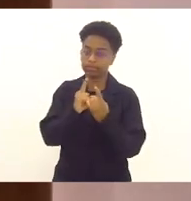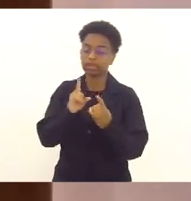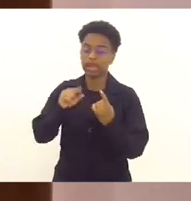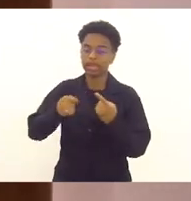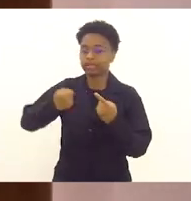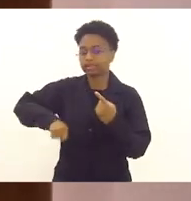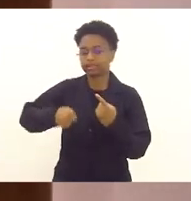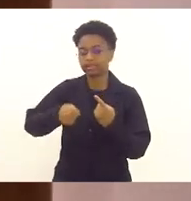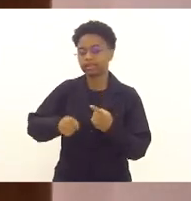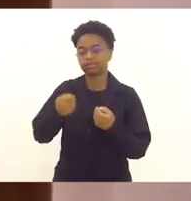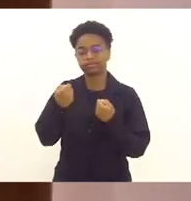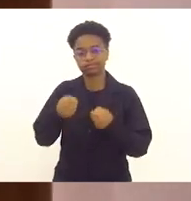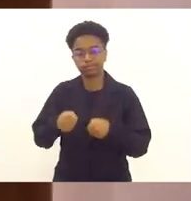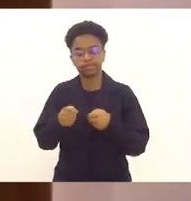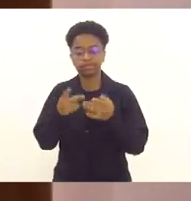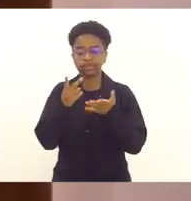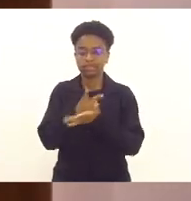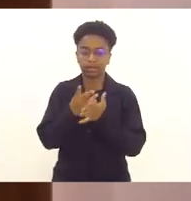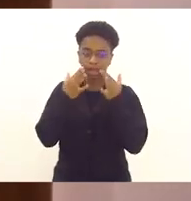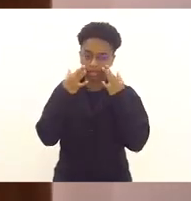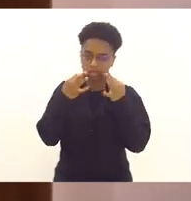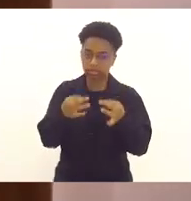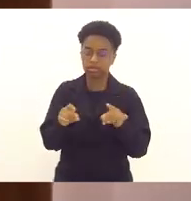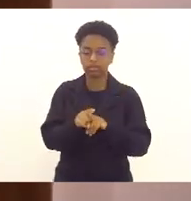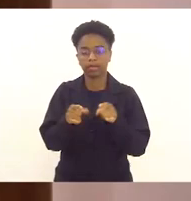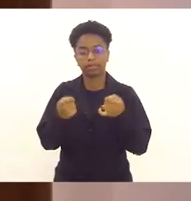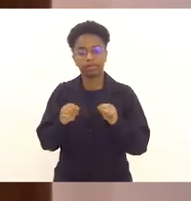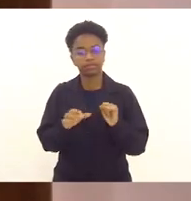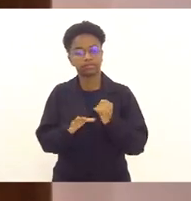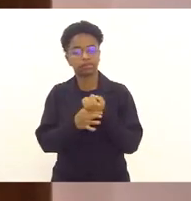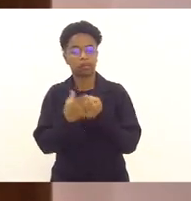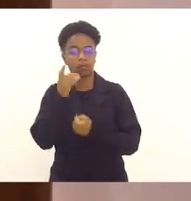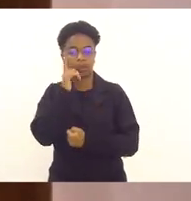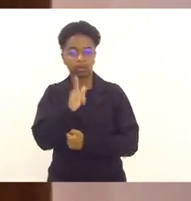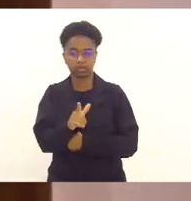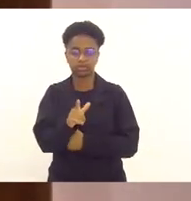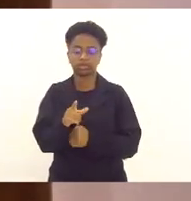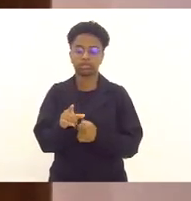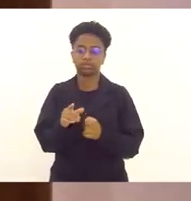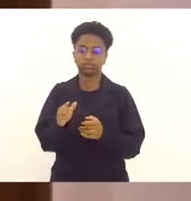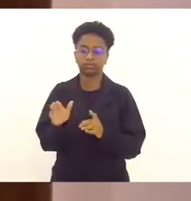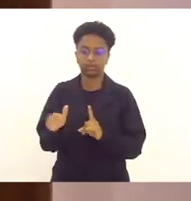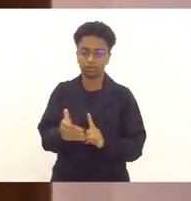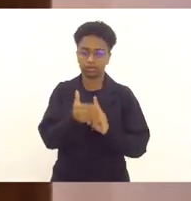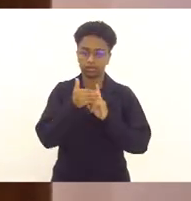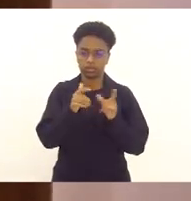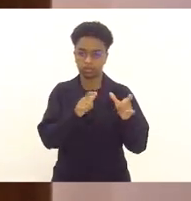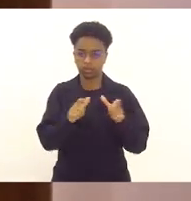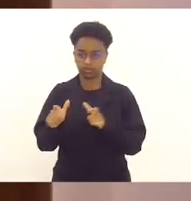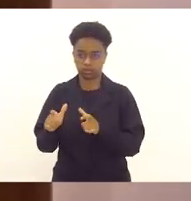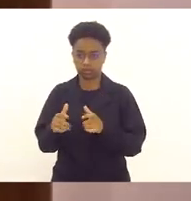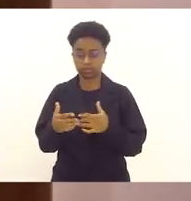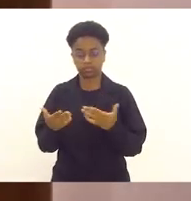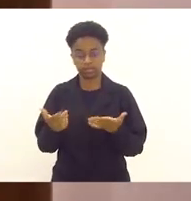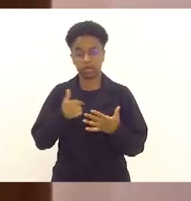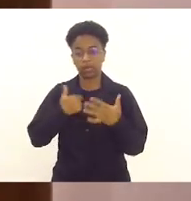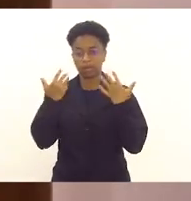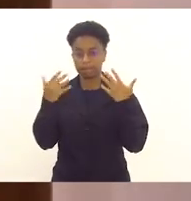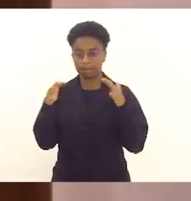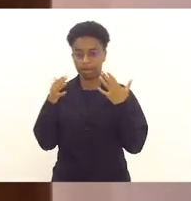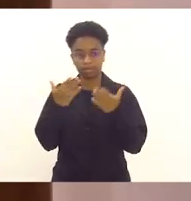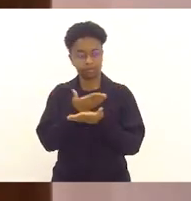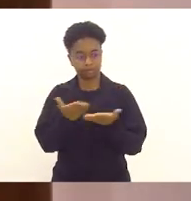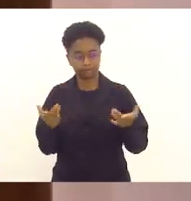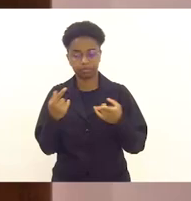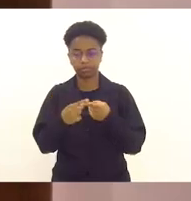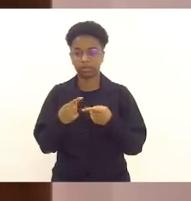constante e a gente precisa justamente garantir essa chegada é e o acolhimento nos Espaços mas eu queria parabenizar com